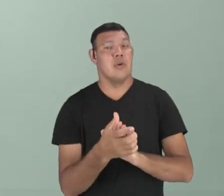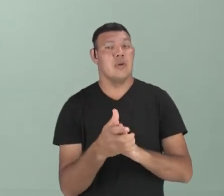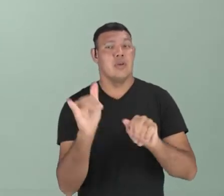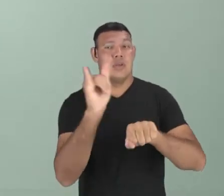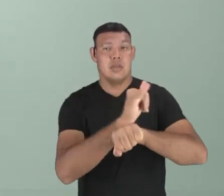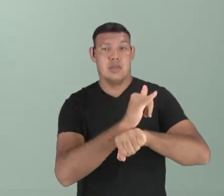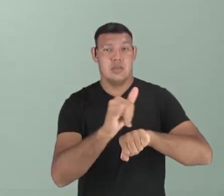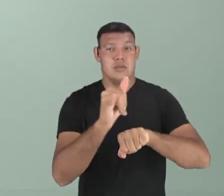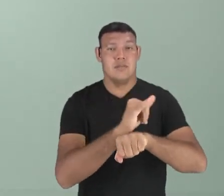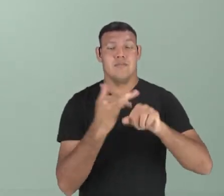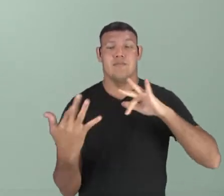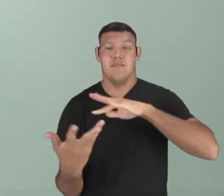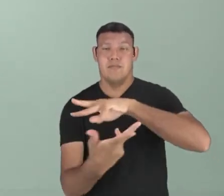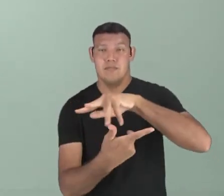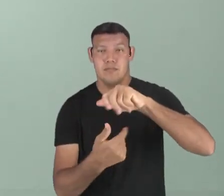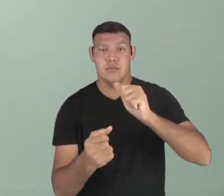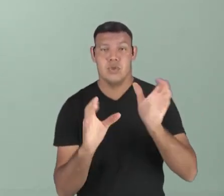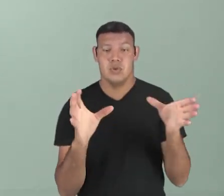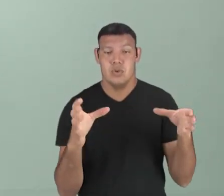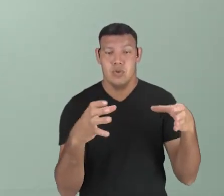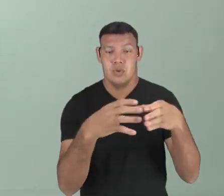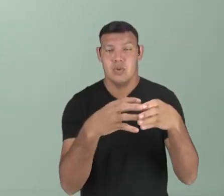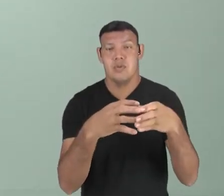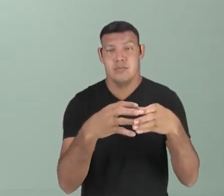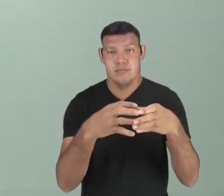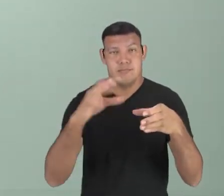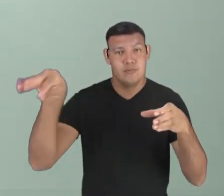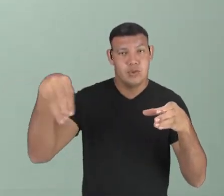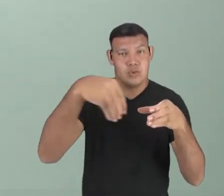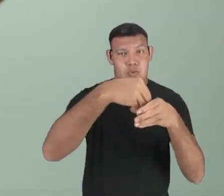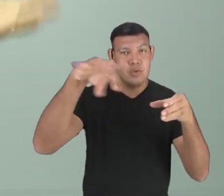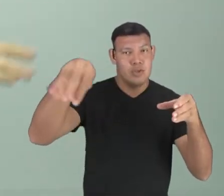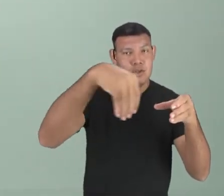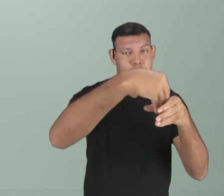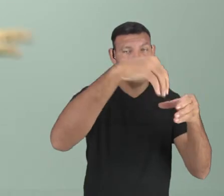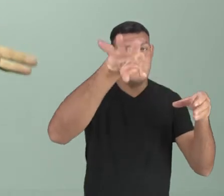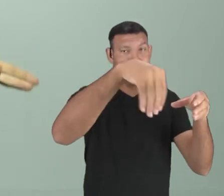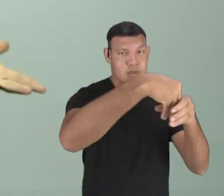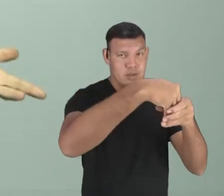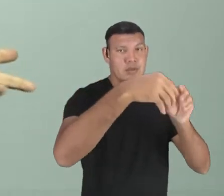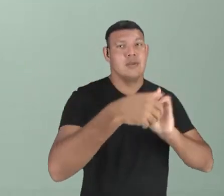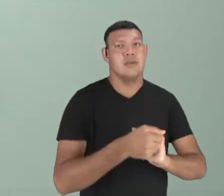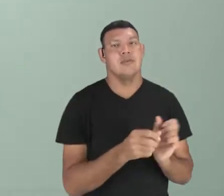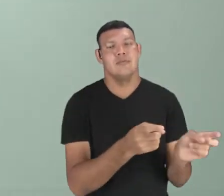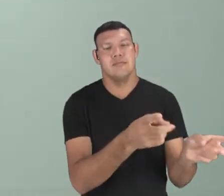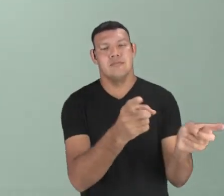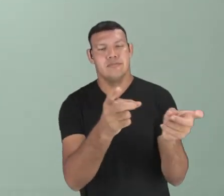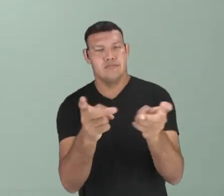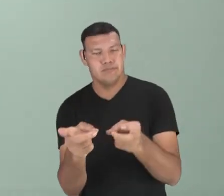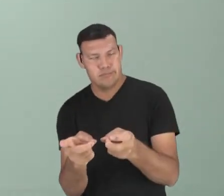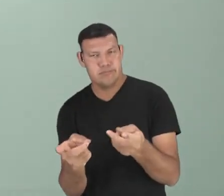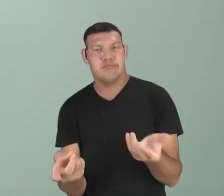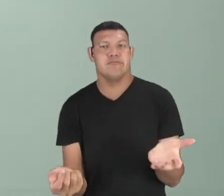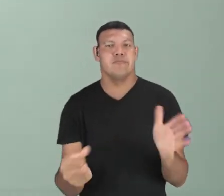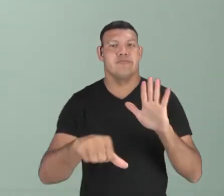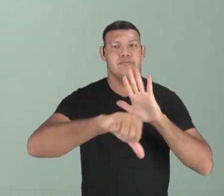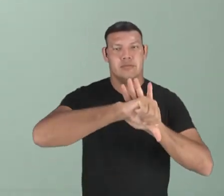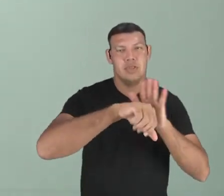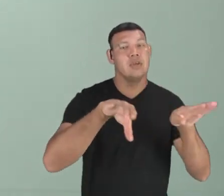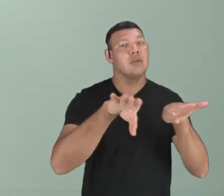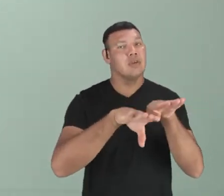internacional na forma de um agrupamento informal, na informalidade. Assim como tem um comércio informal dos camelôs, eles